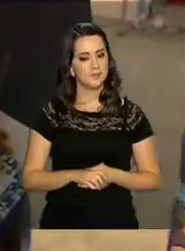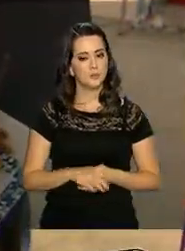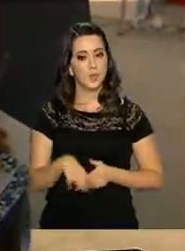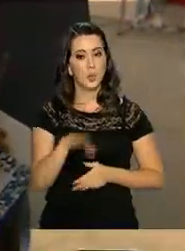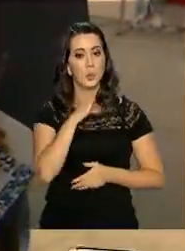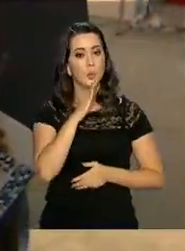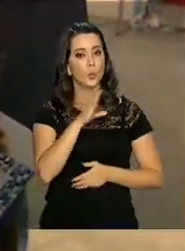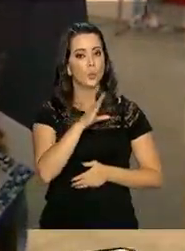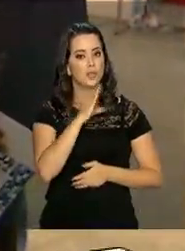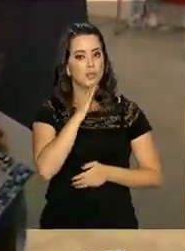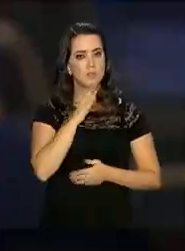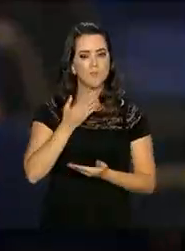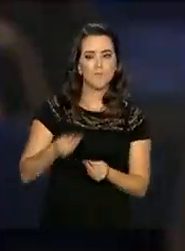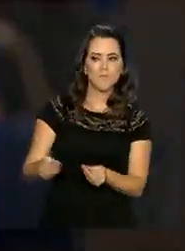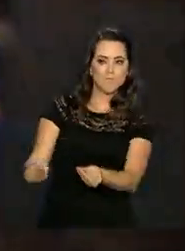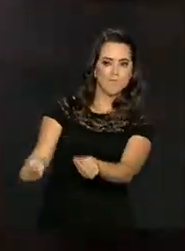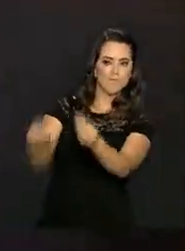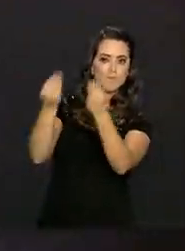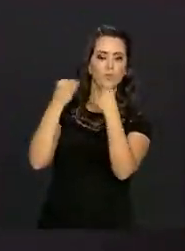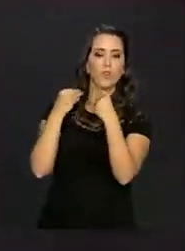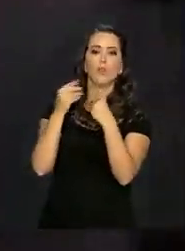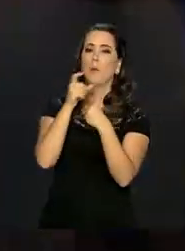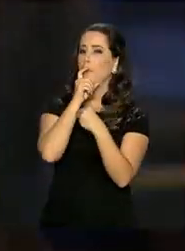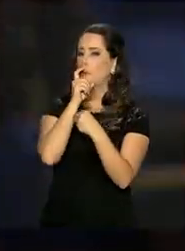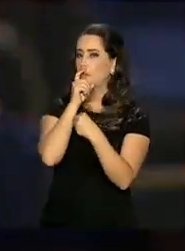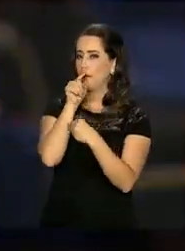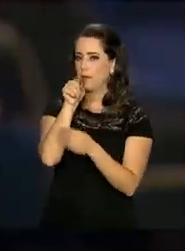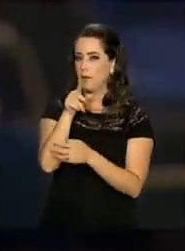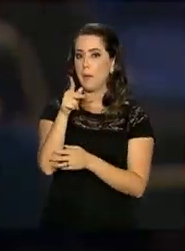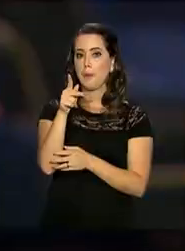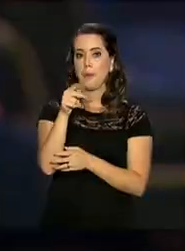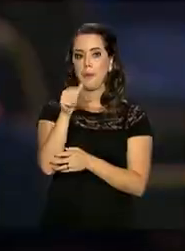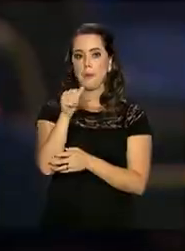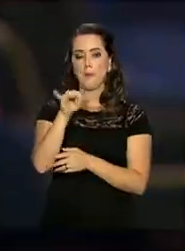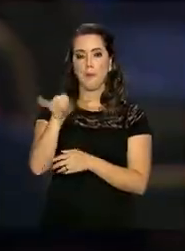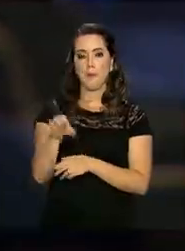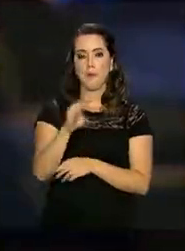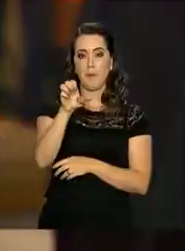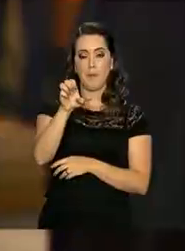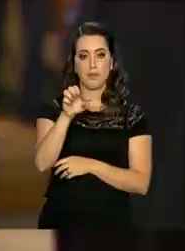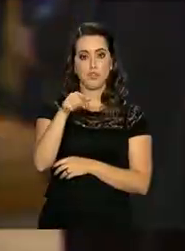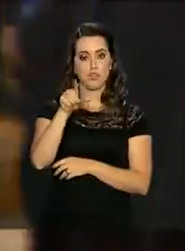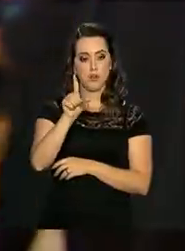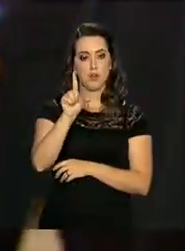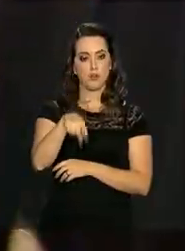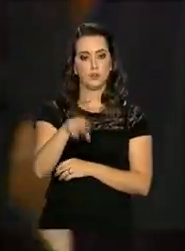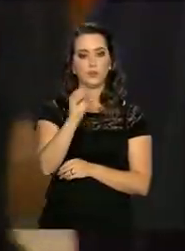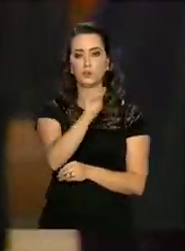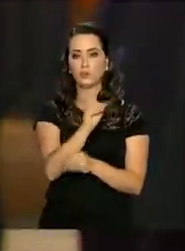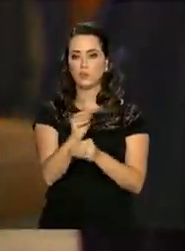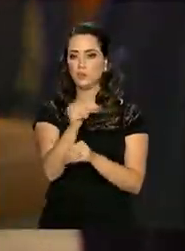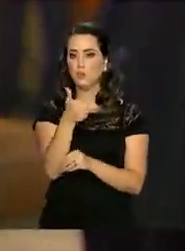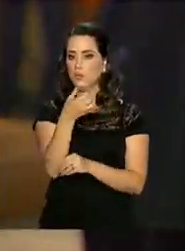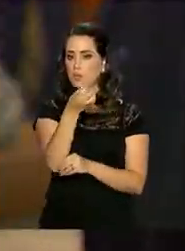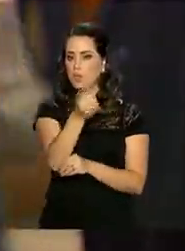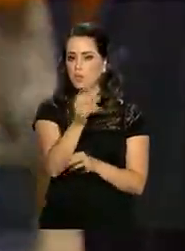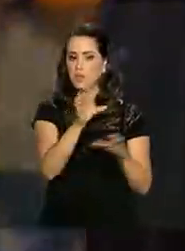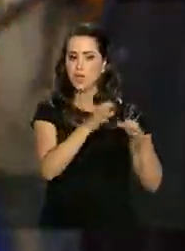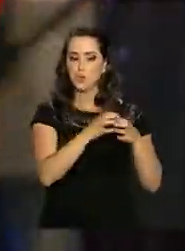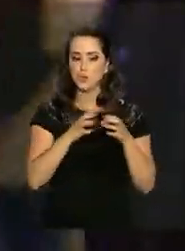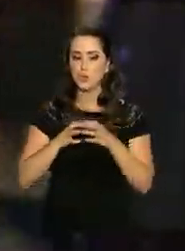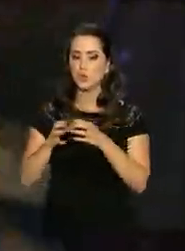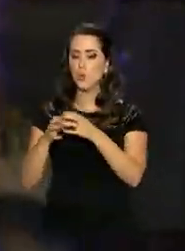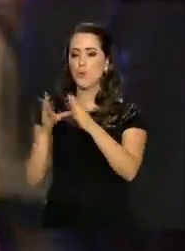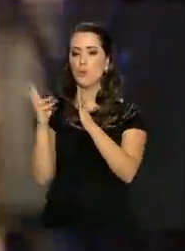Com o conhecimento que recebeu do pai, a pajé Mapuluca Maiurá trata de doenças de índios de 16 etnias no Xingu, em